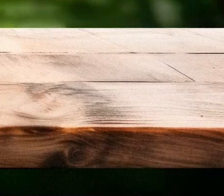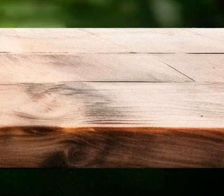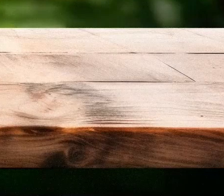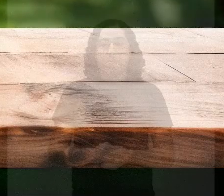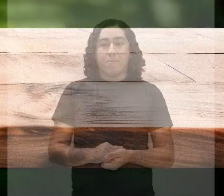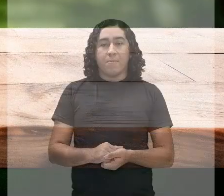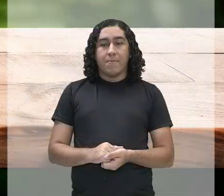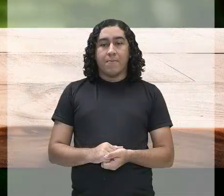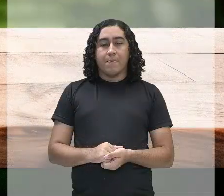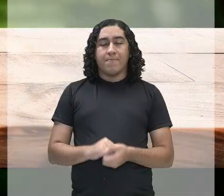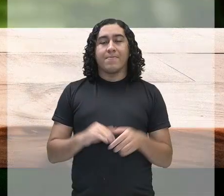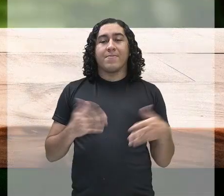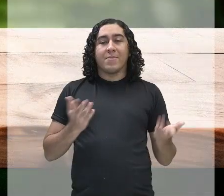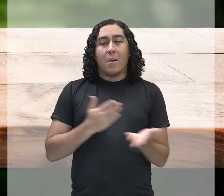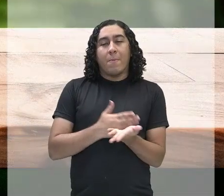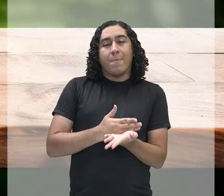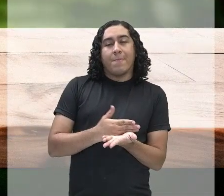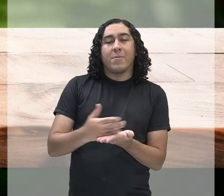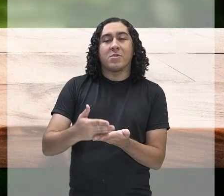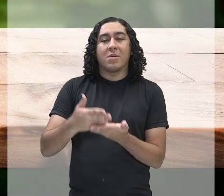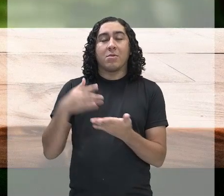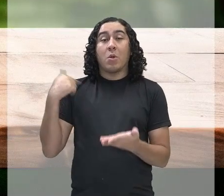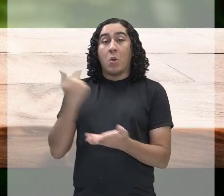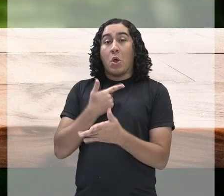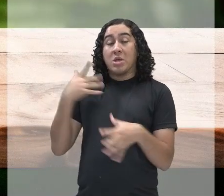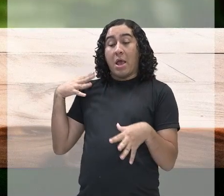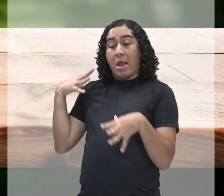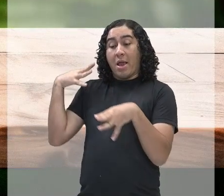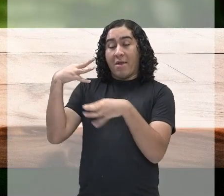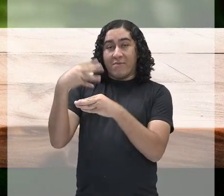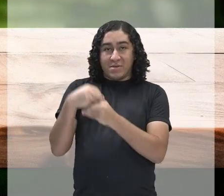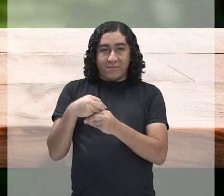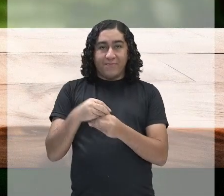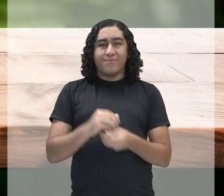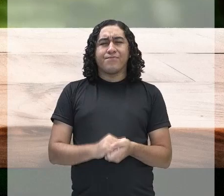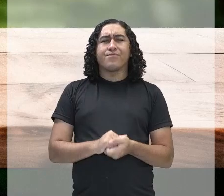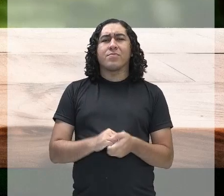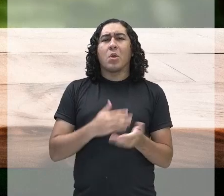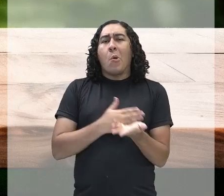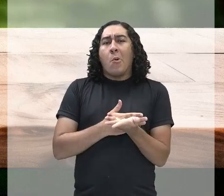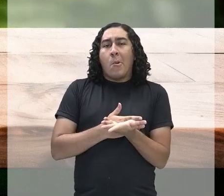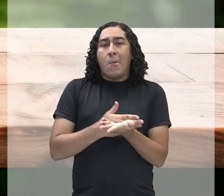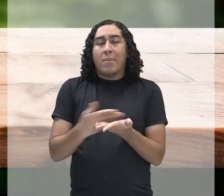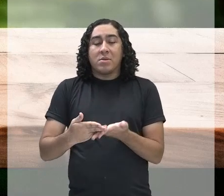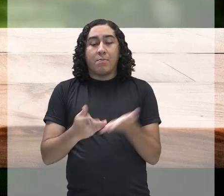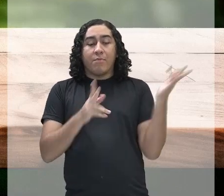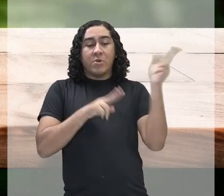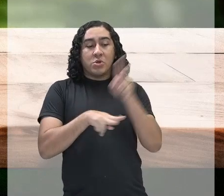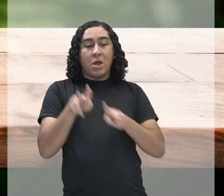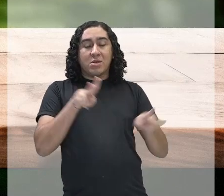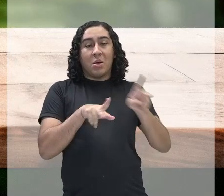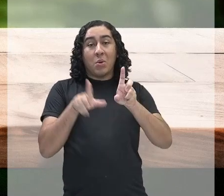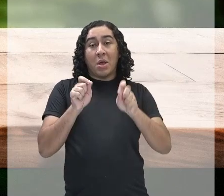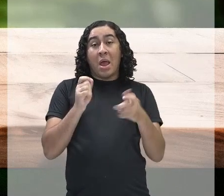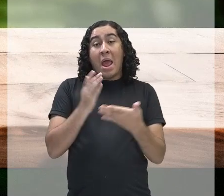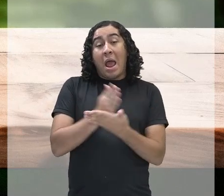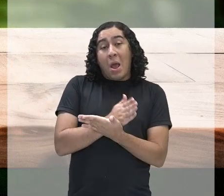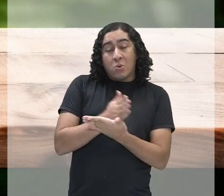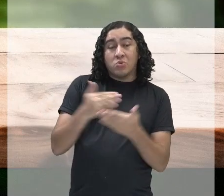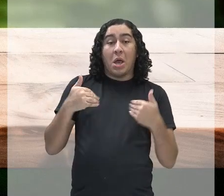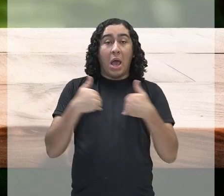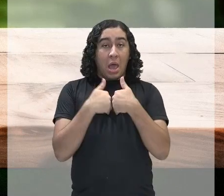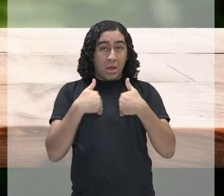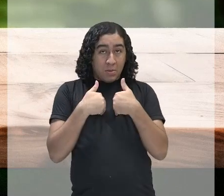Então vamos dar início aí à nossa revisão, né? Vamos iniciar observando alguns invertebrados que já